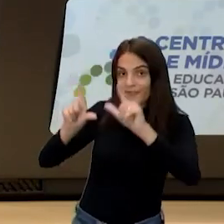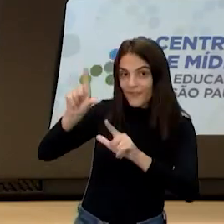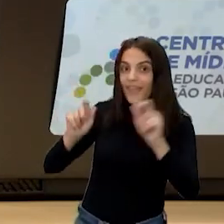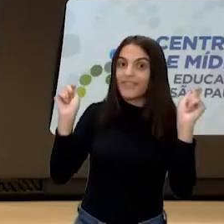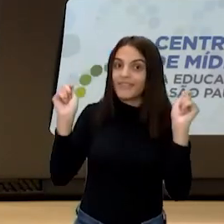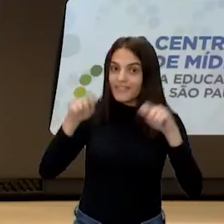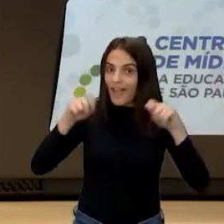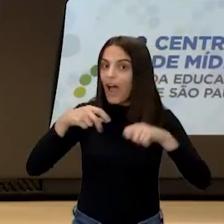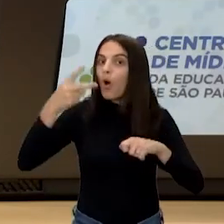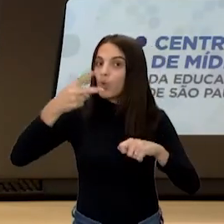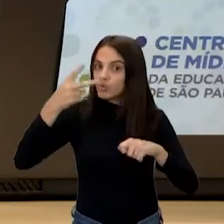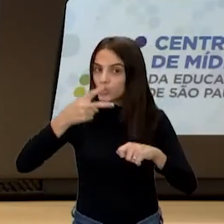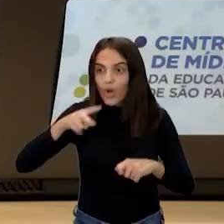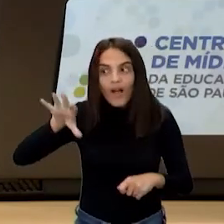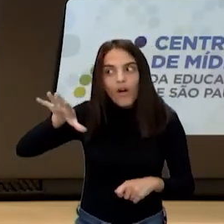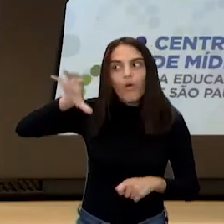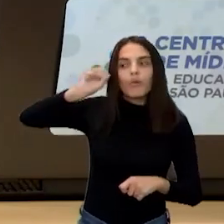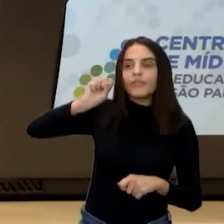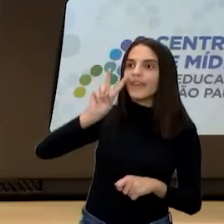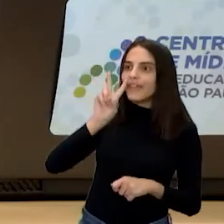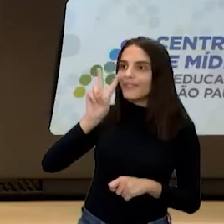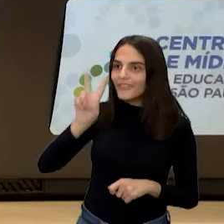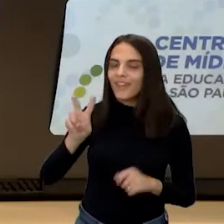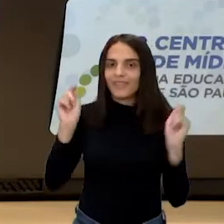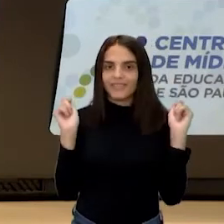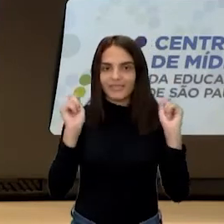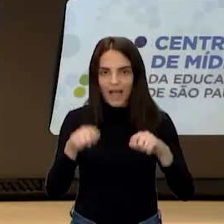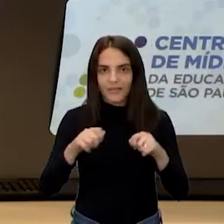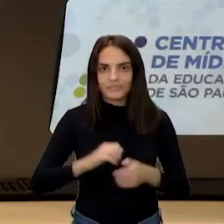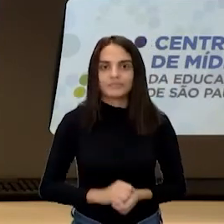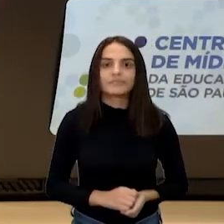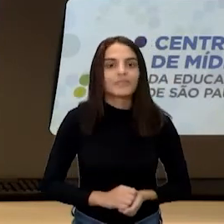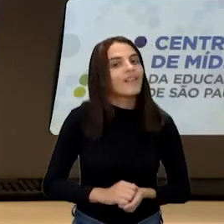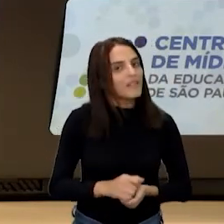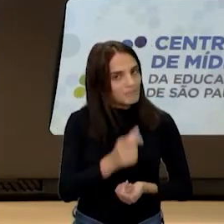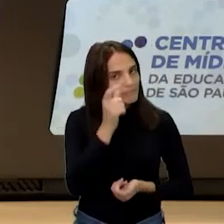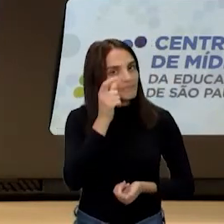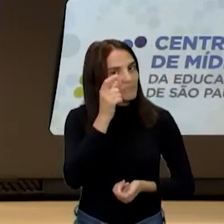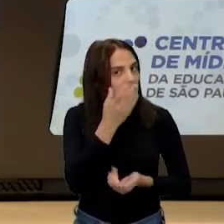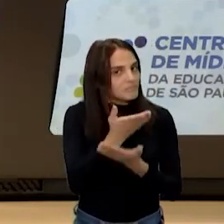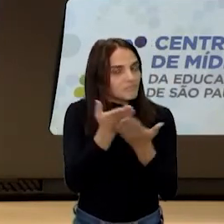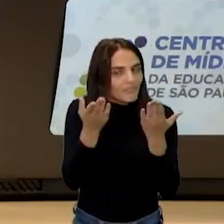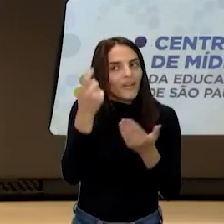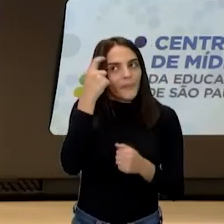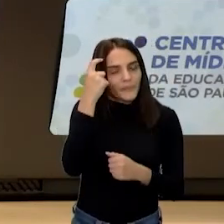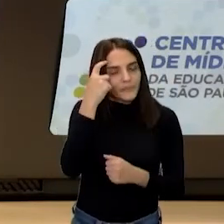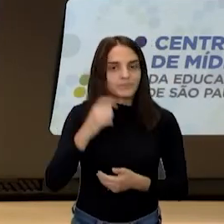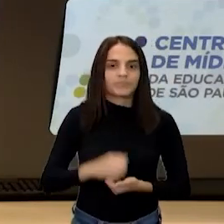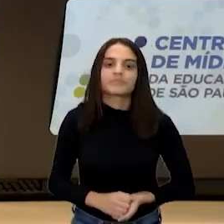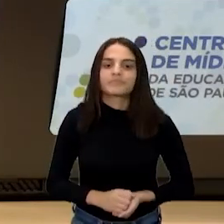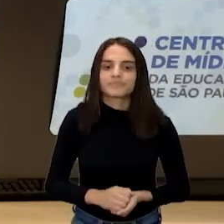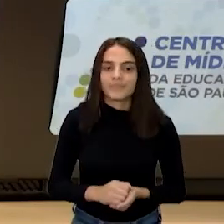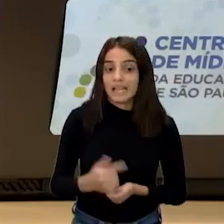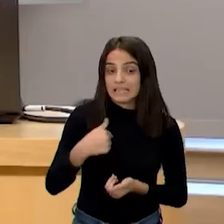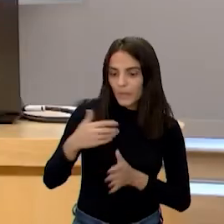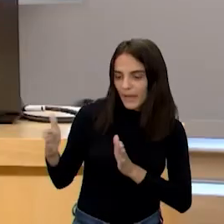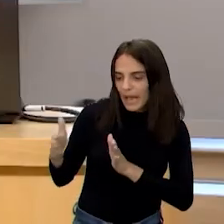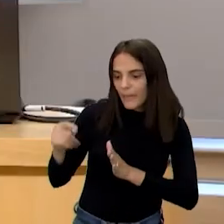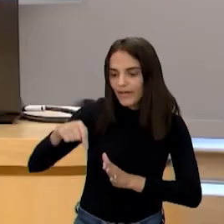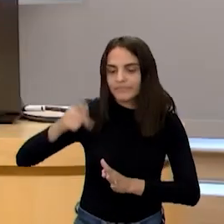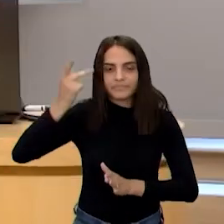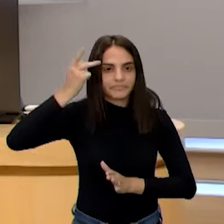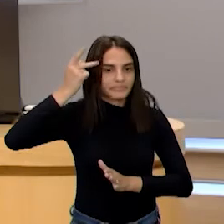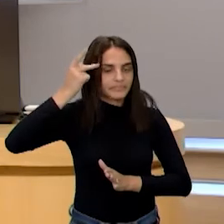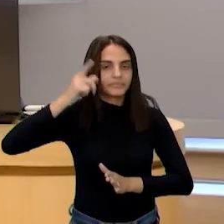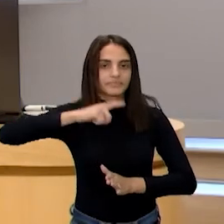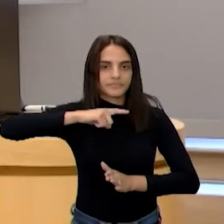né? Tanto a audição quanto a visão. Então é interessante vocês sempre pensarem nisso também. Tinha uma época aqui em São Paulo que tinha muito outdoors,